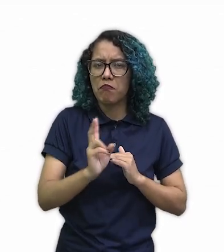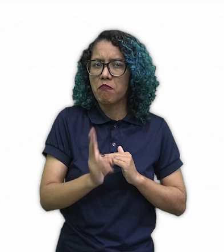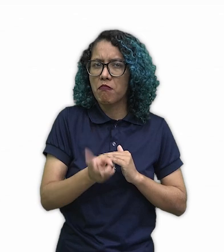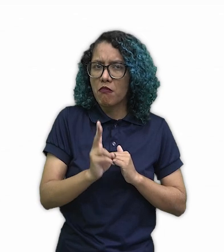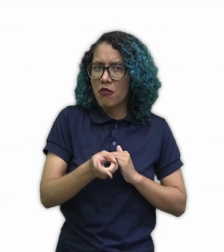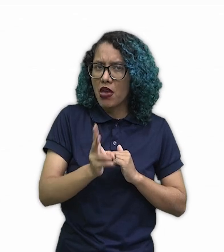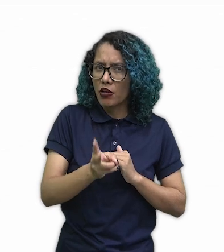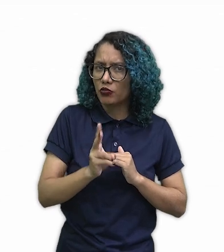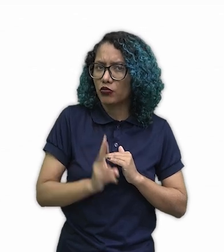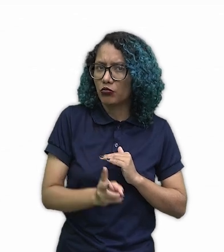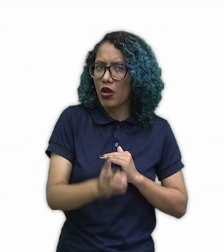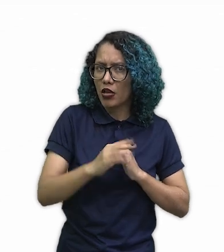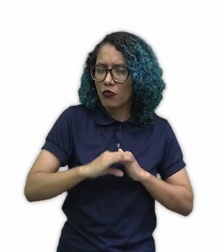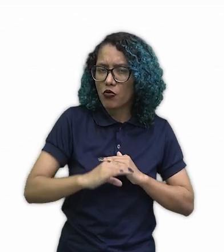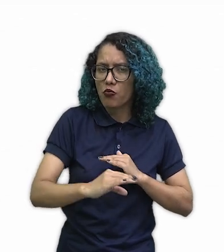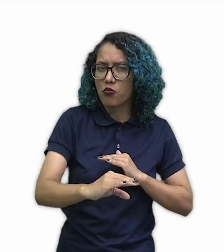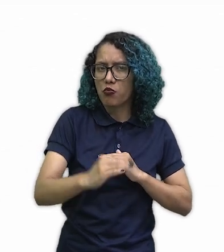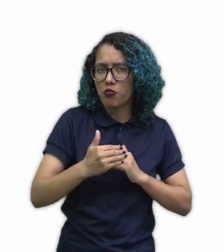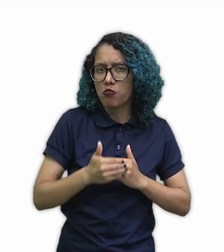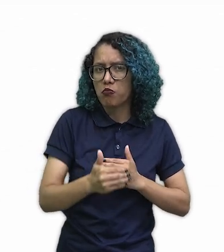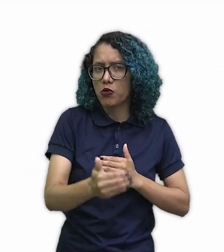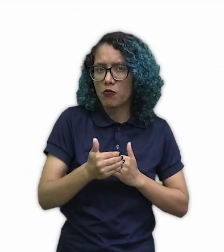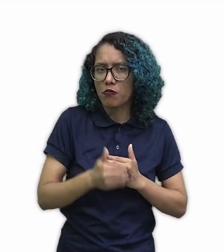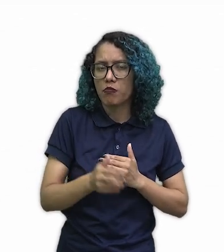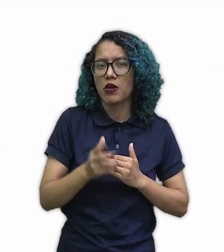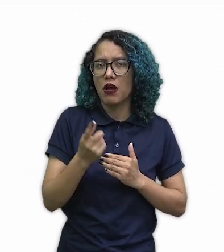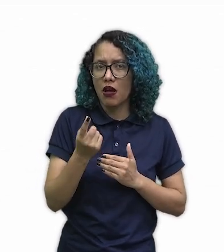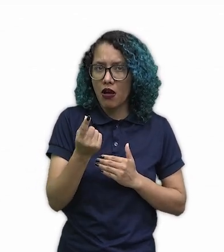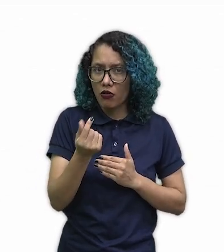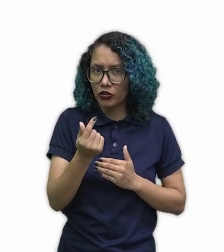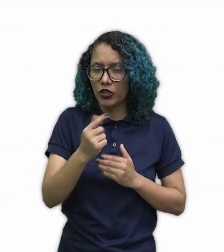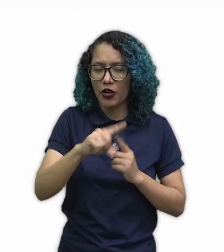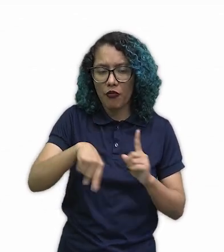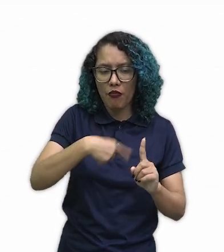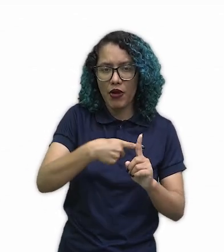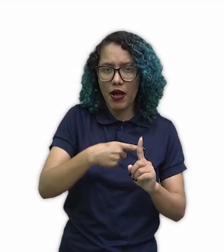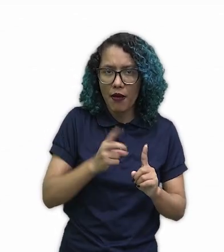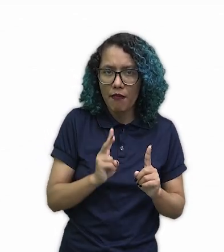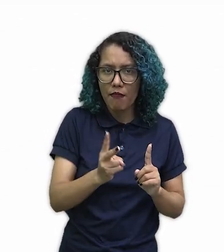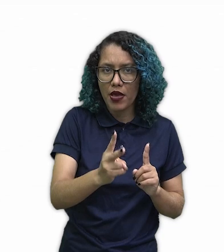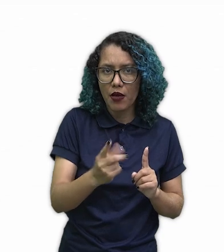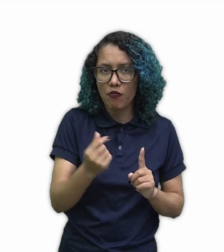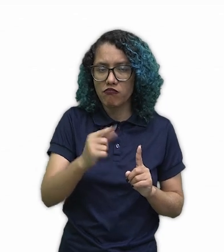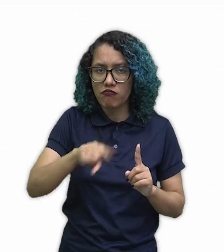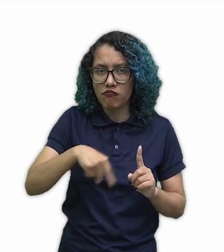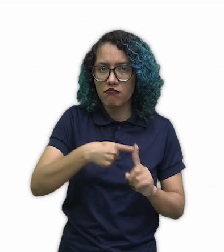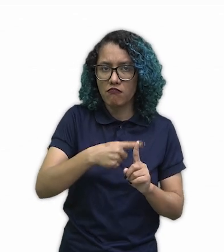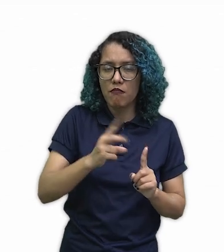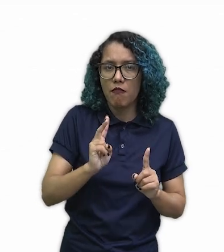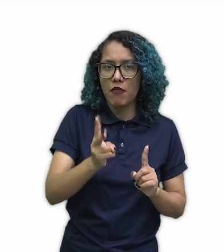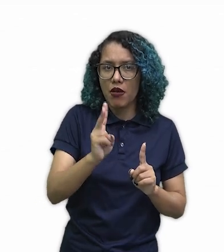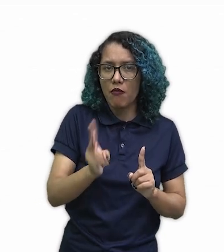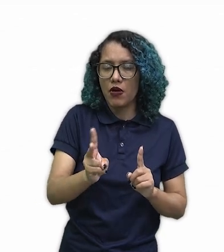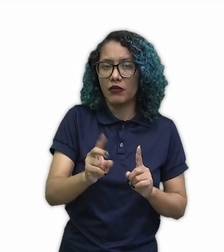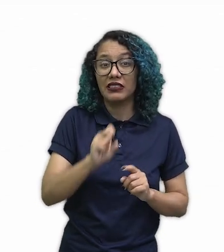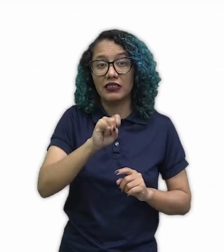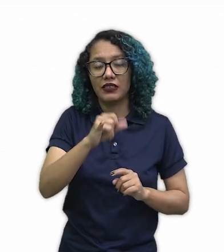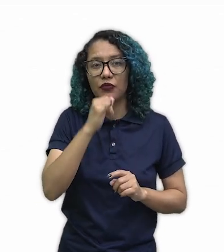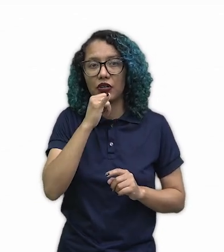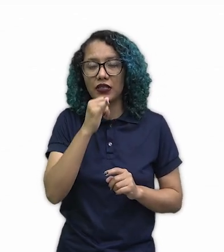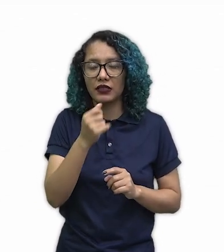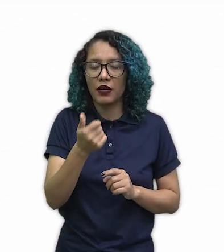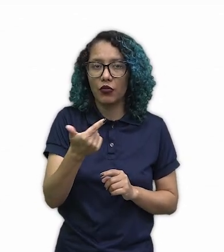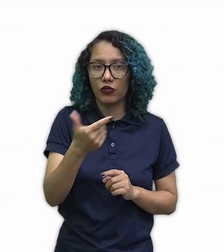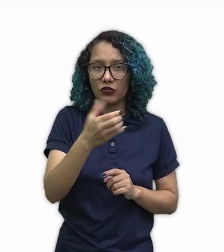é constante ao longo do tempo. Pessoal, essa ideia de constante quer dizer que esse crescimento, esse valor é sempre o